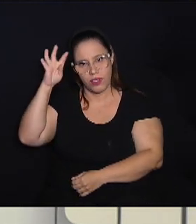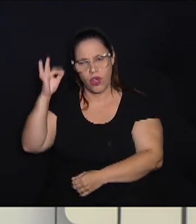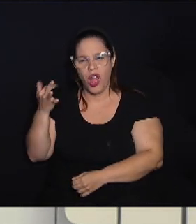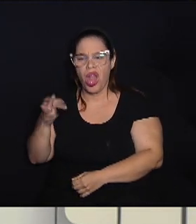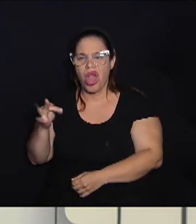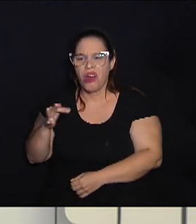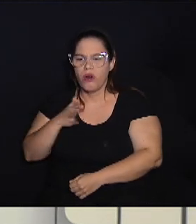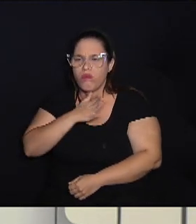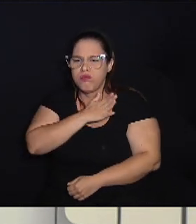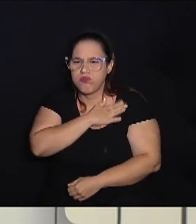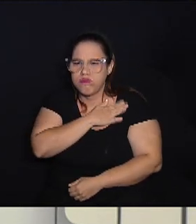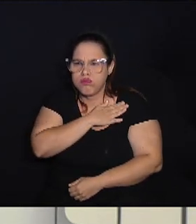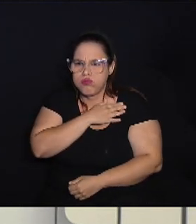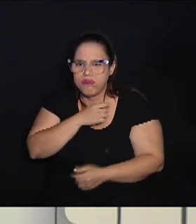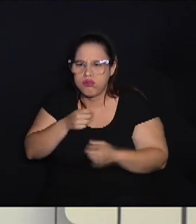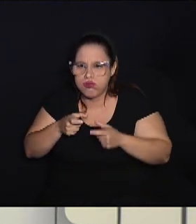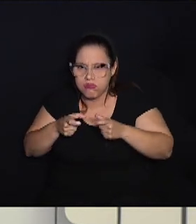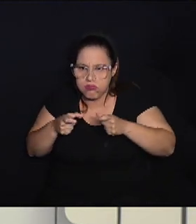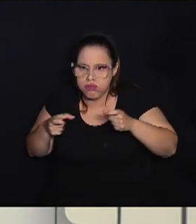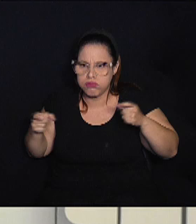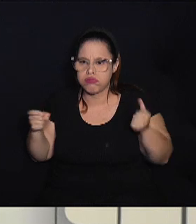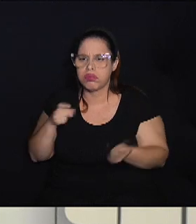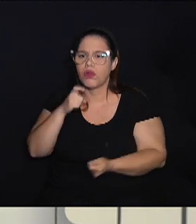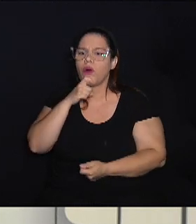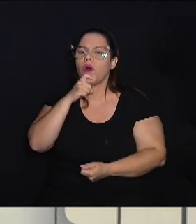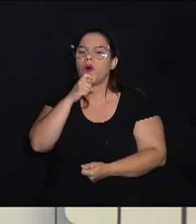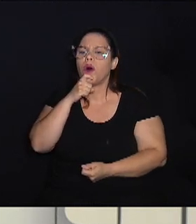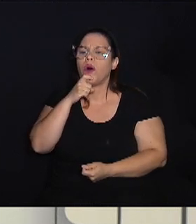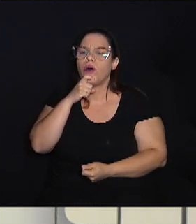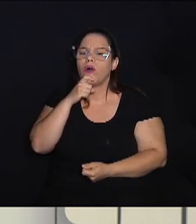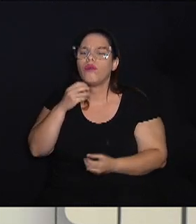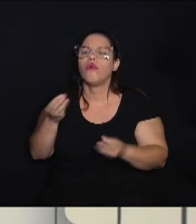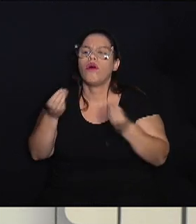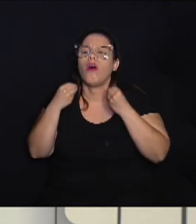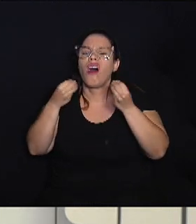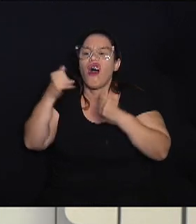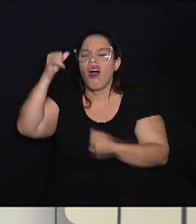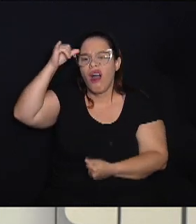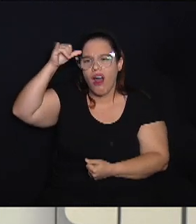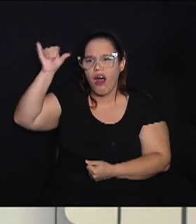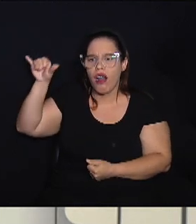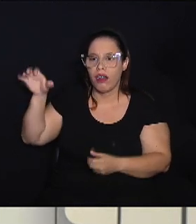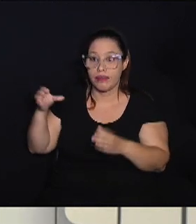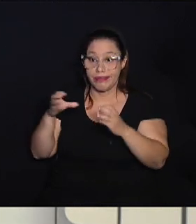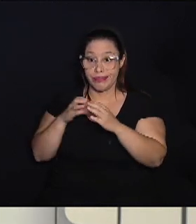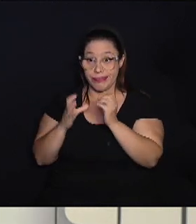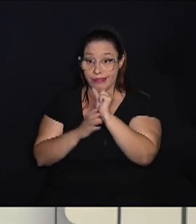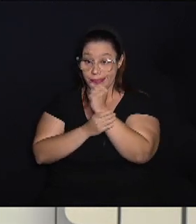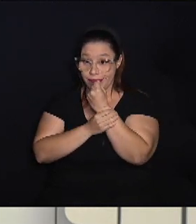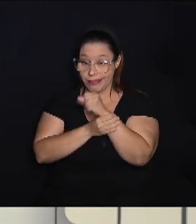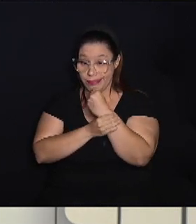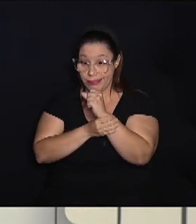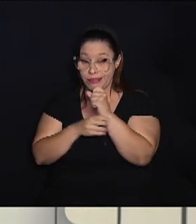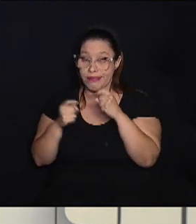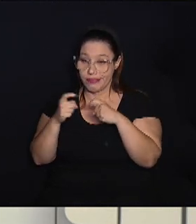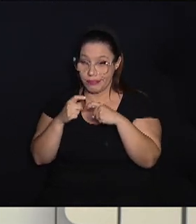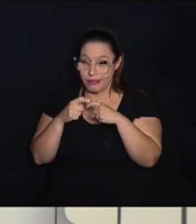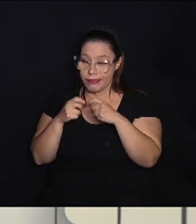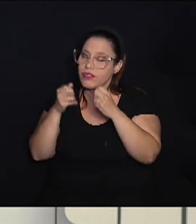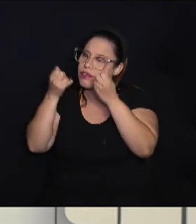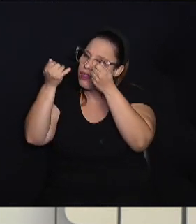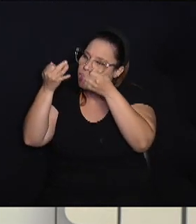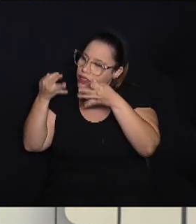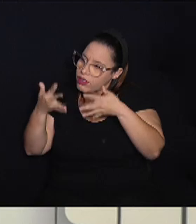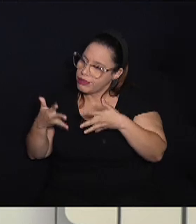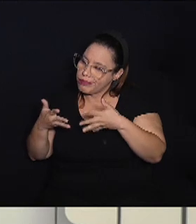corpo aumentam no frio? Como prevenir? A nossa equipe conversou com um fisioterapeuta que explica se existe